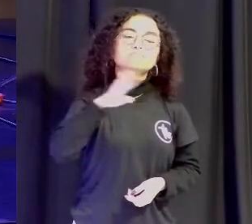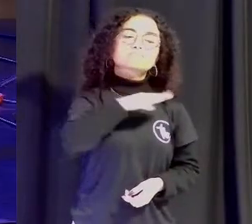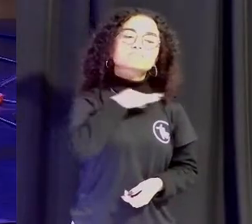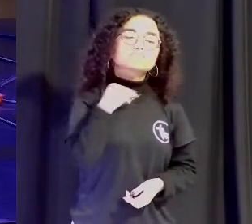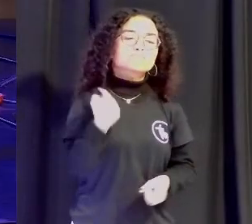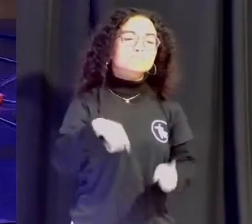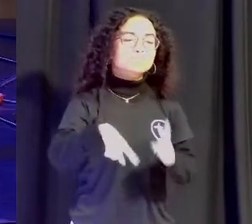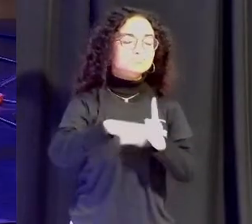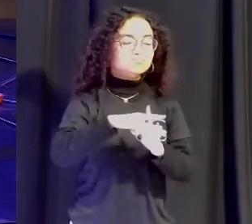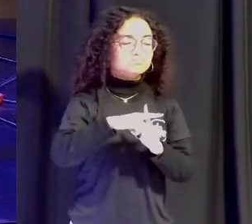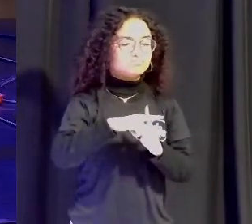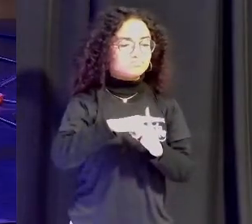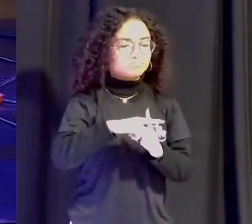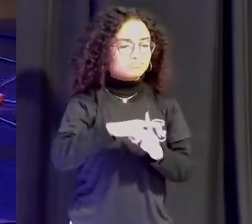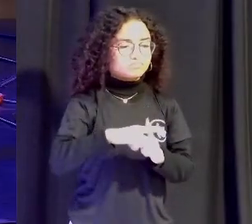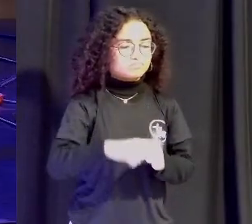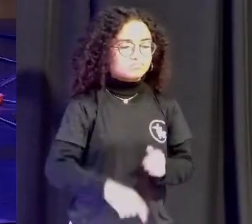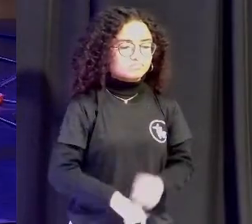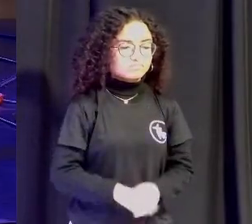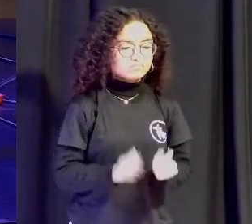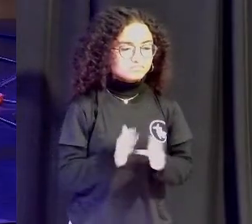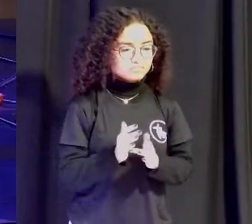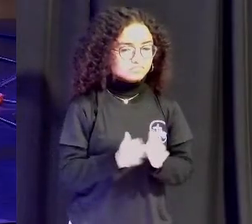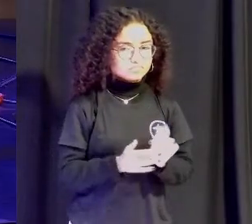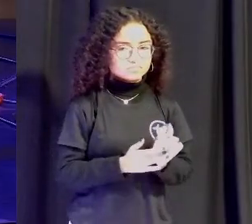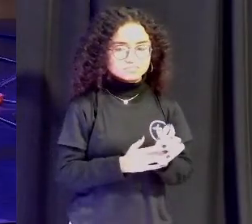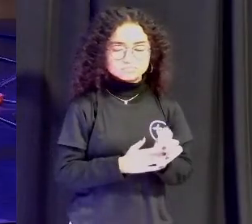fosse crucificado.